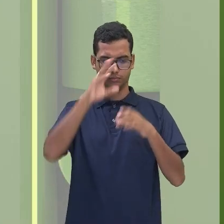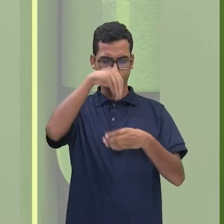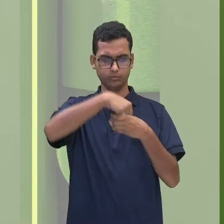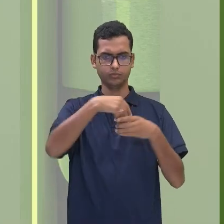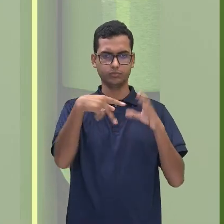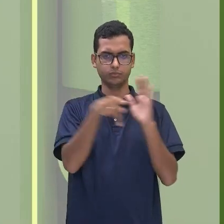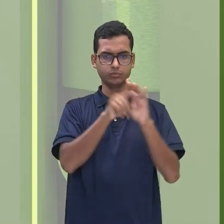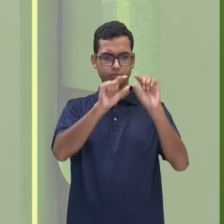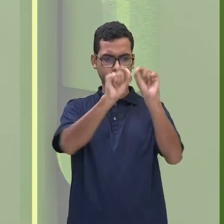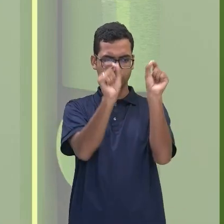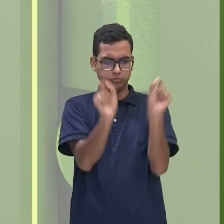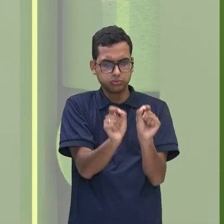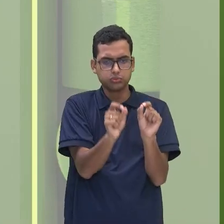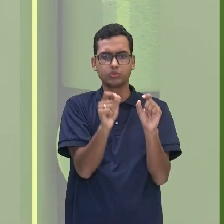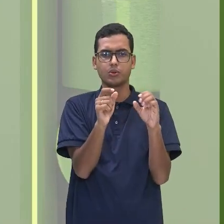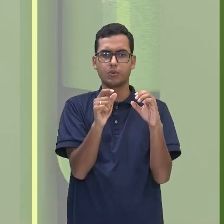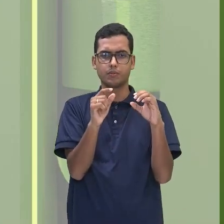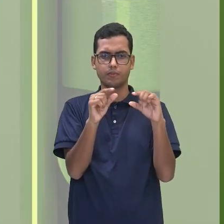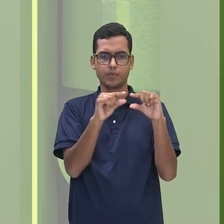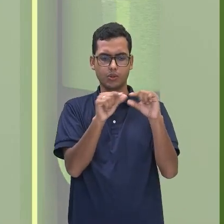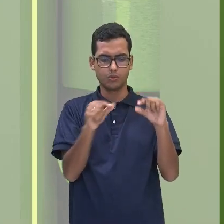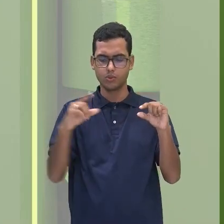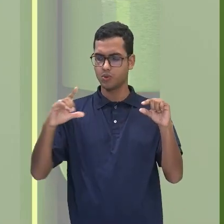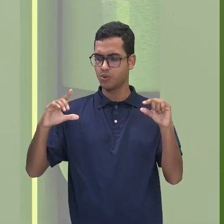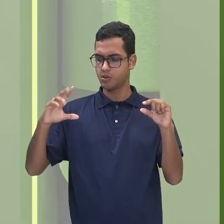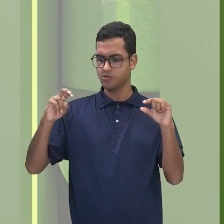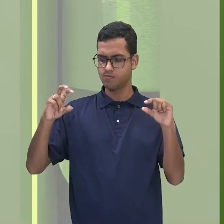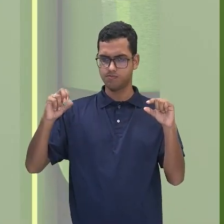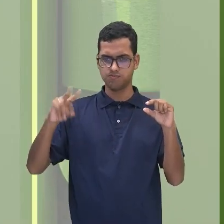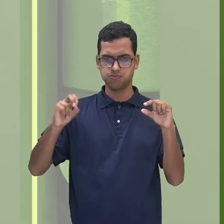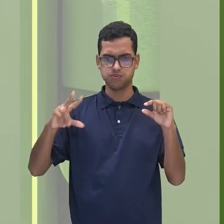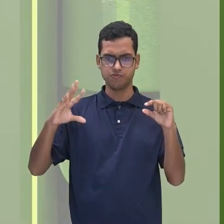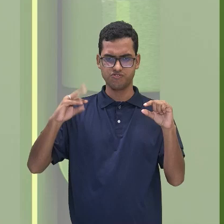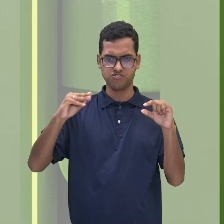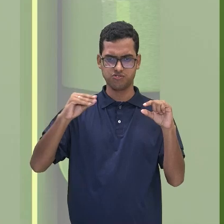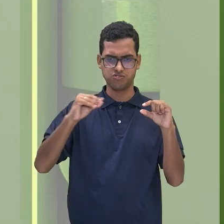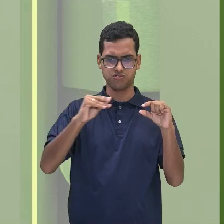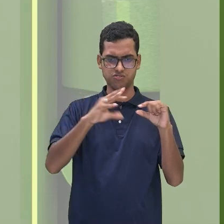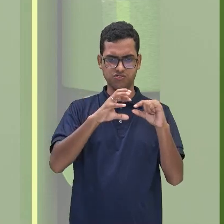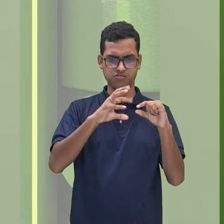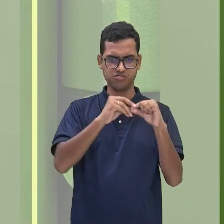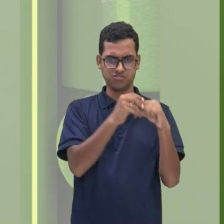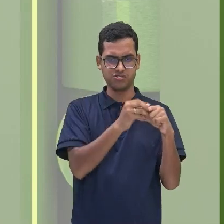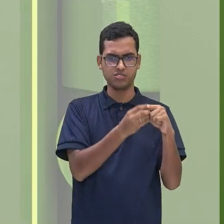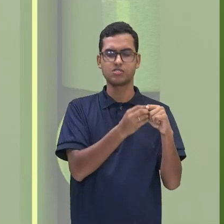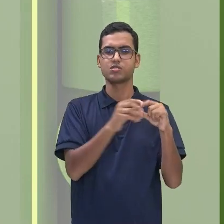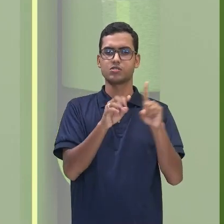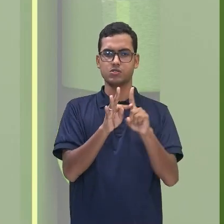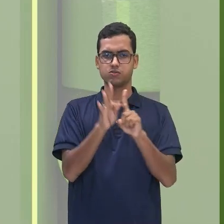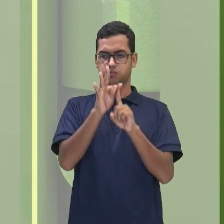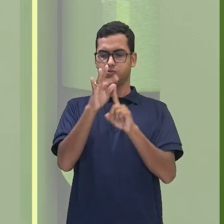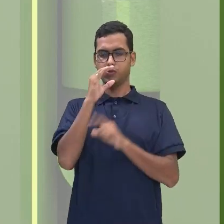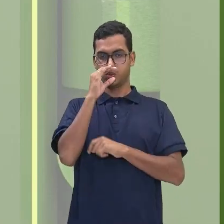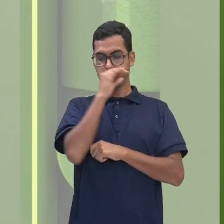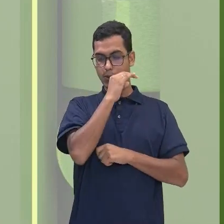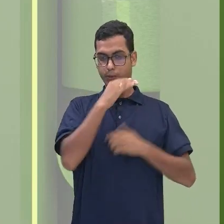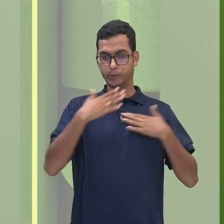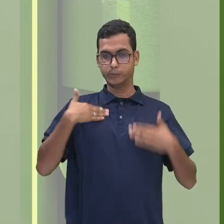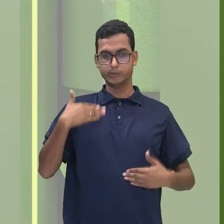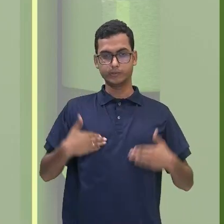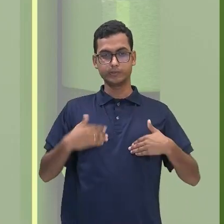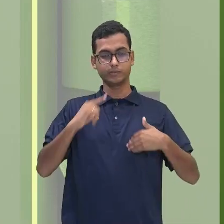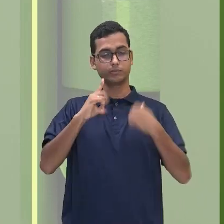organismo invasor, e aí o corpo acelera o metabolismo num determinado local e aumenta a temperatura. Só que